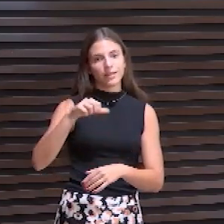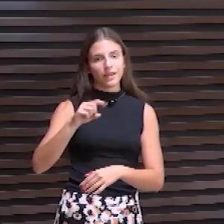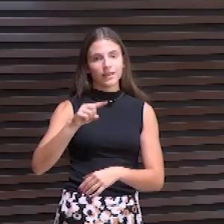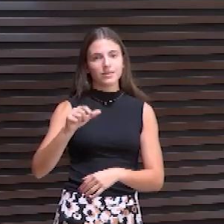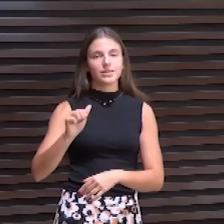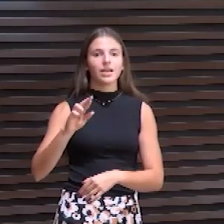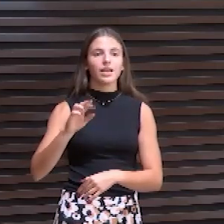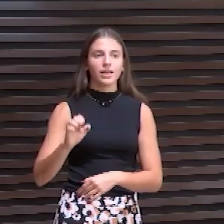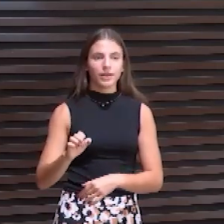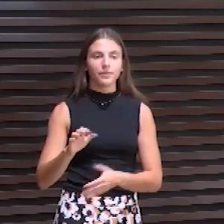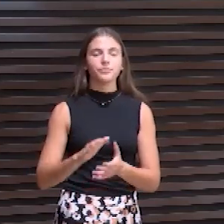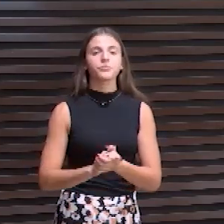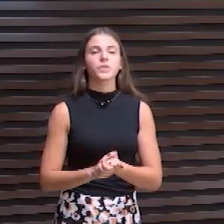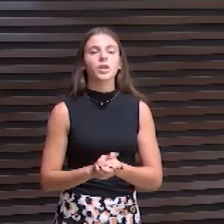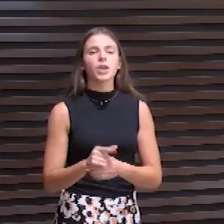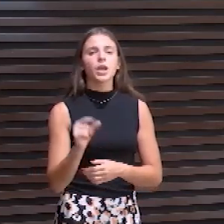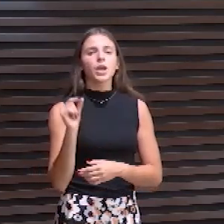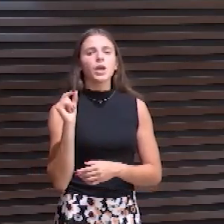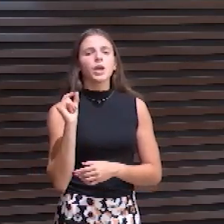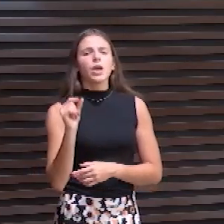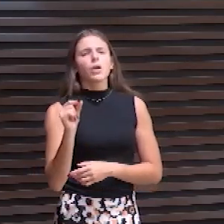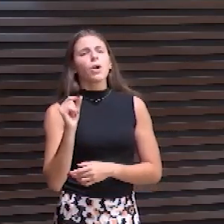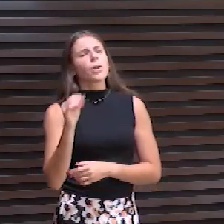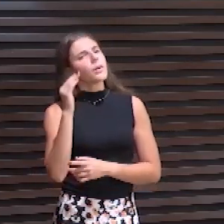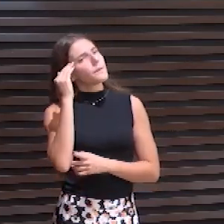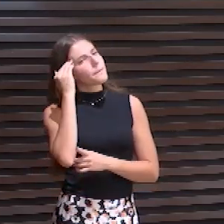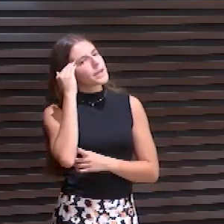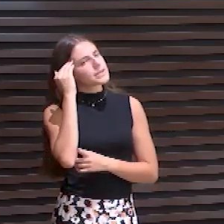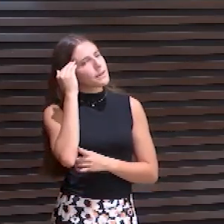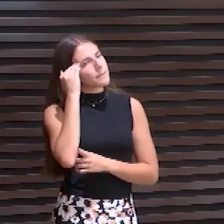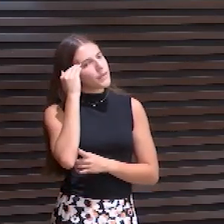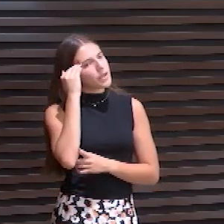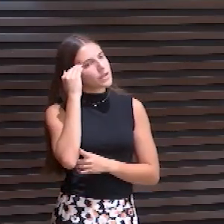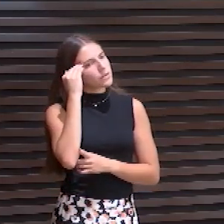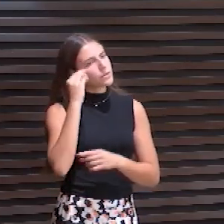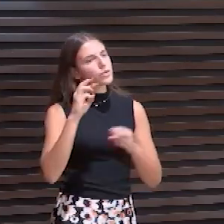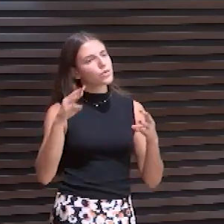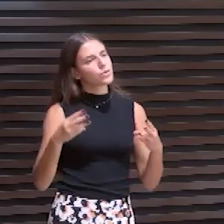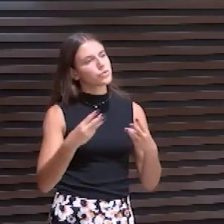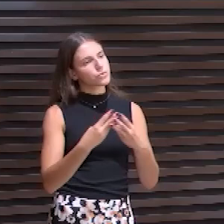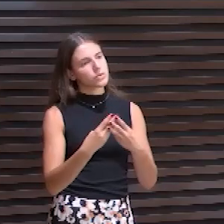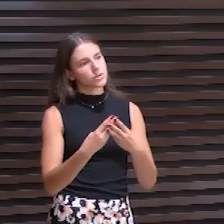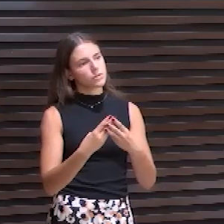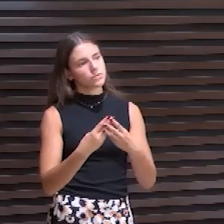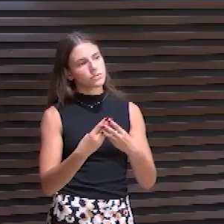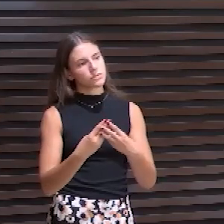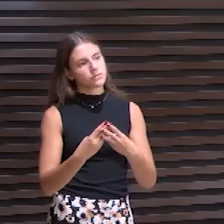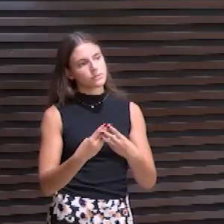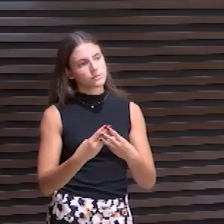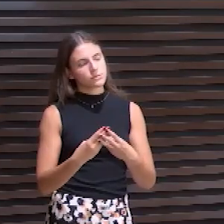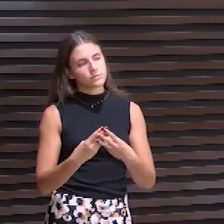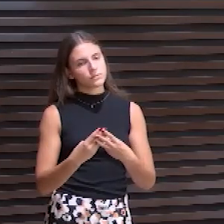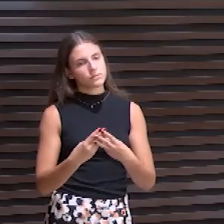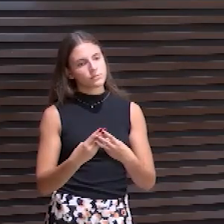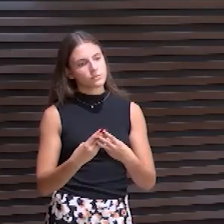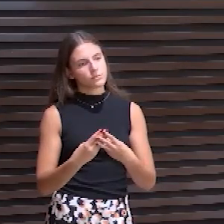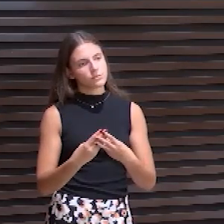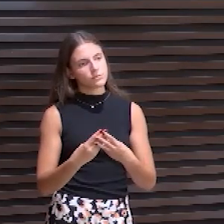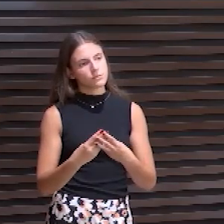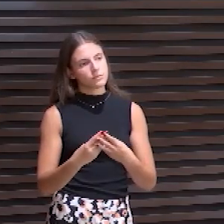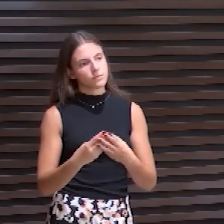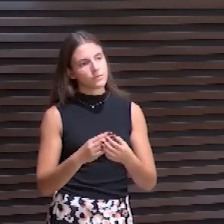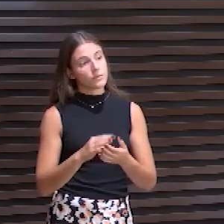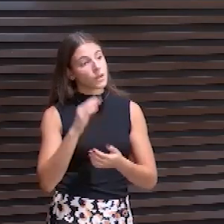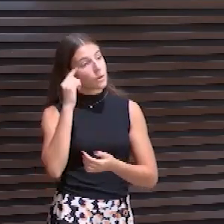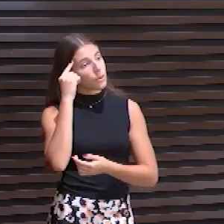E qual que era o pensamento da maioria dos judeus ali? E naquela sinagoga eu posso afirmar que todos, porque o texto diz que todos. O